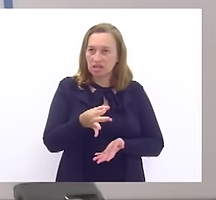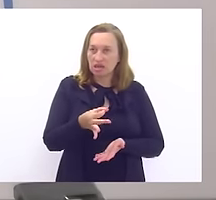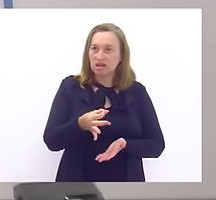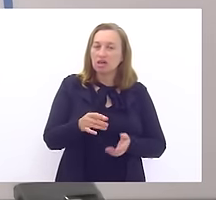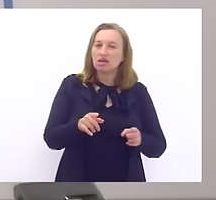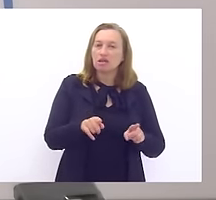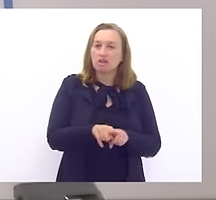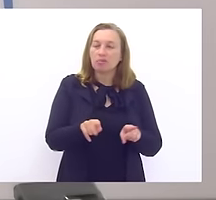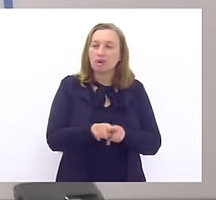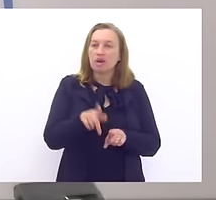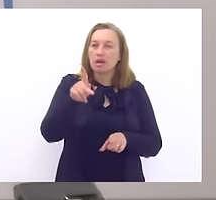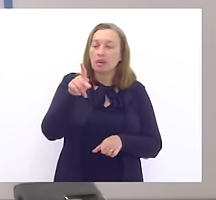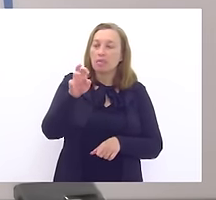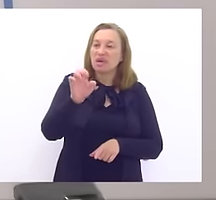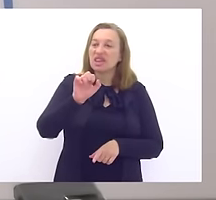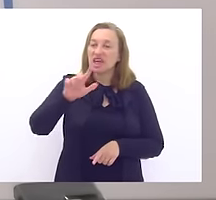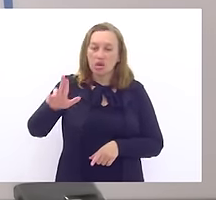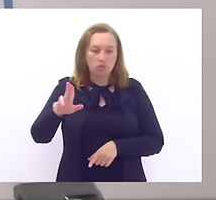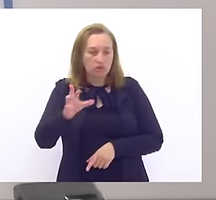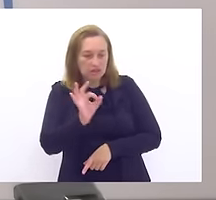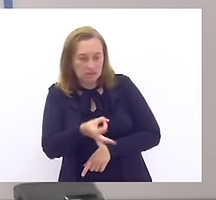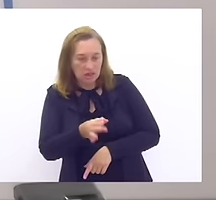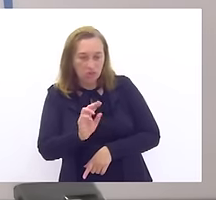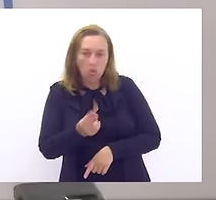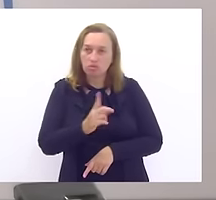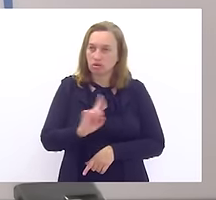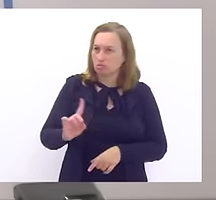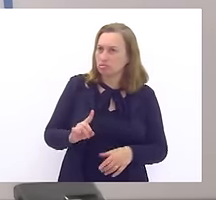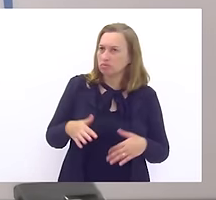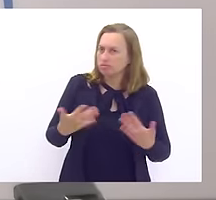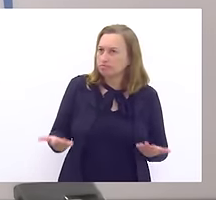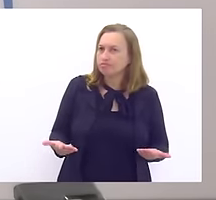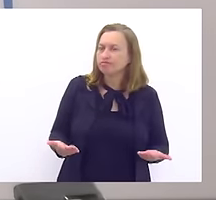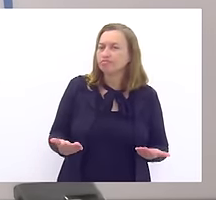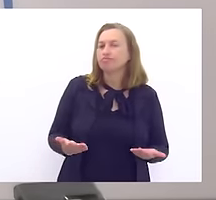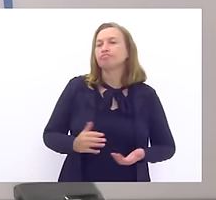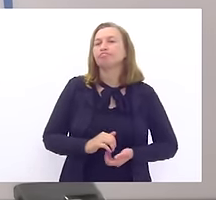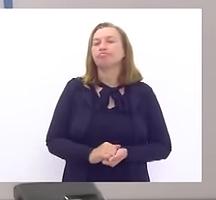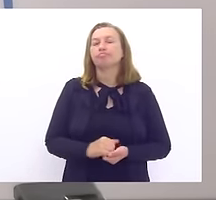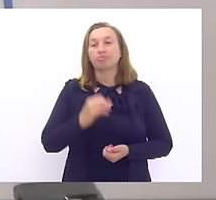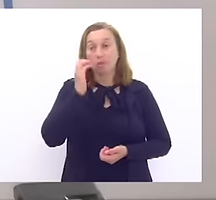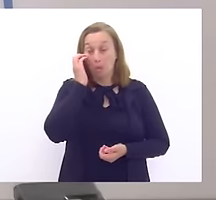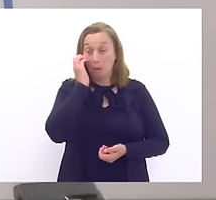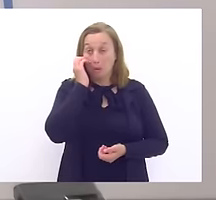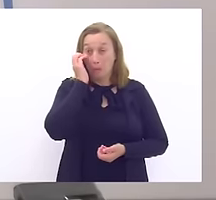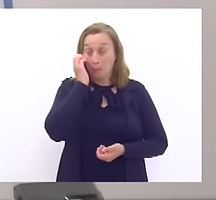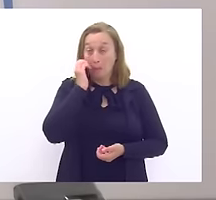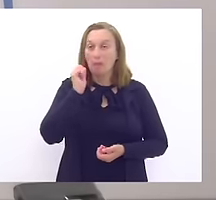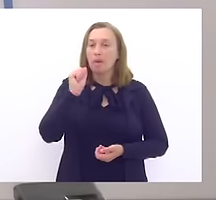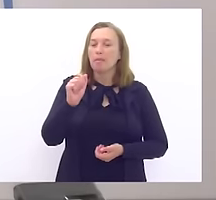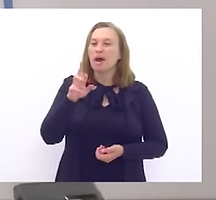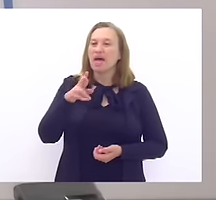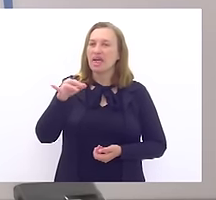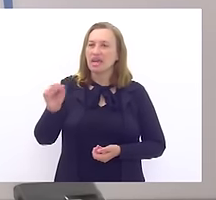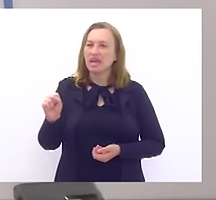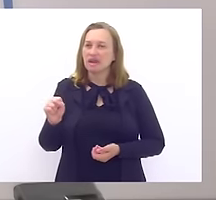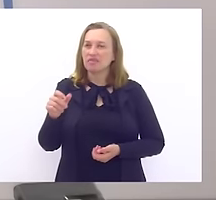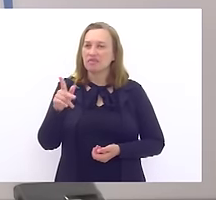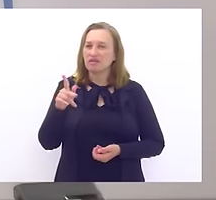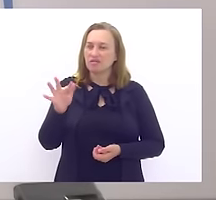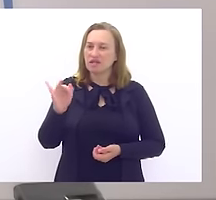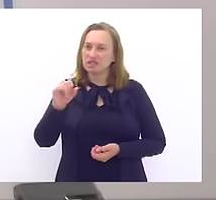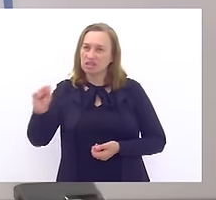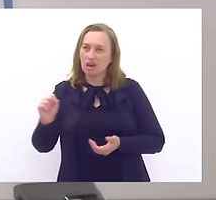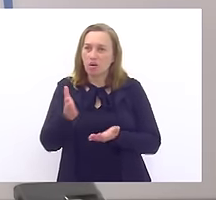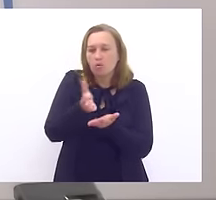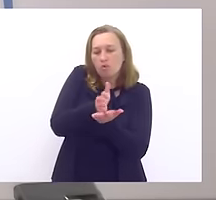porque por Óbvio se a operação foco antiga barreira fiscal ela tá justamente nas fronteiras do estado é